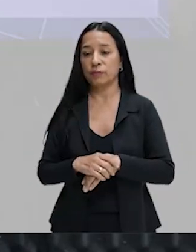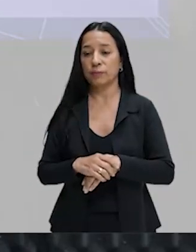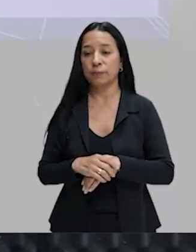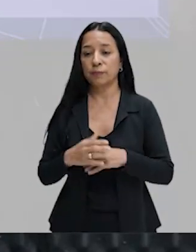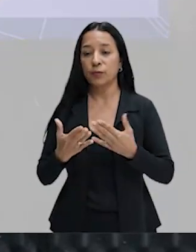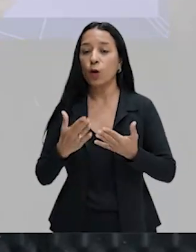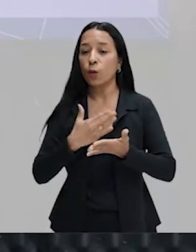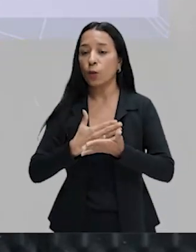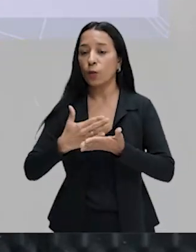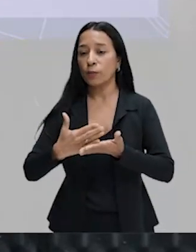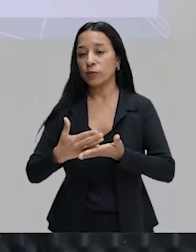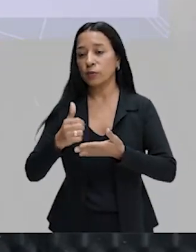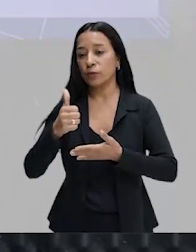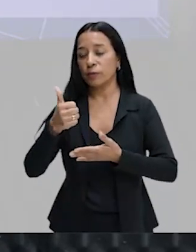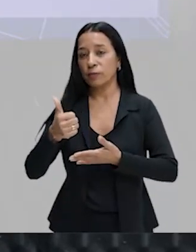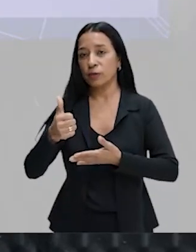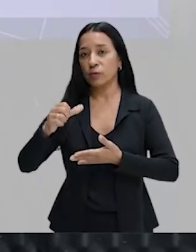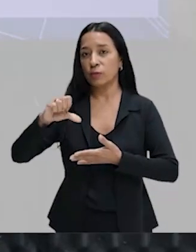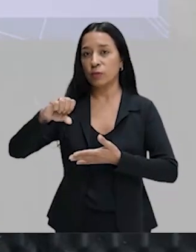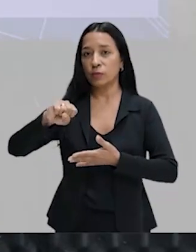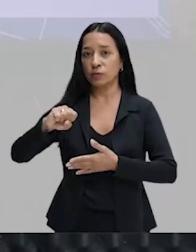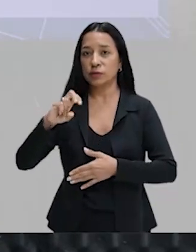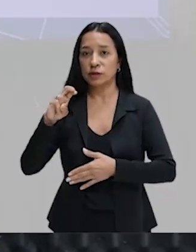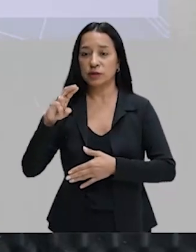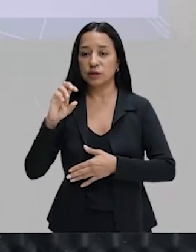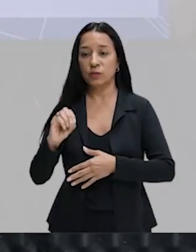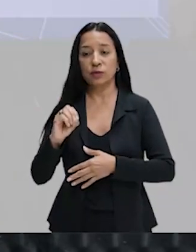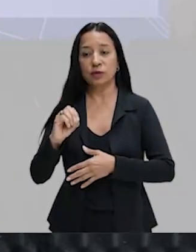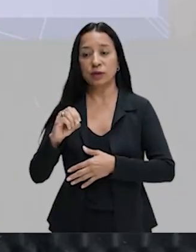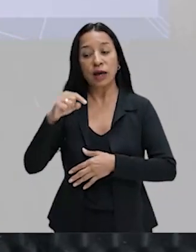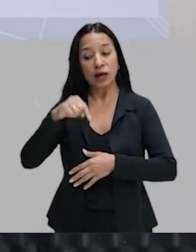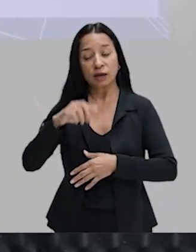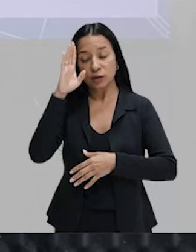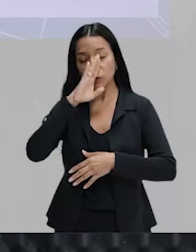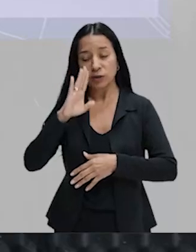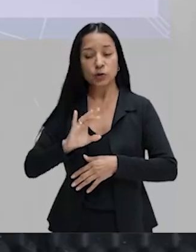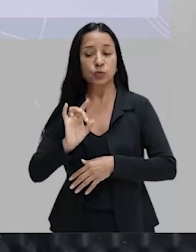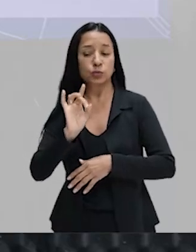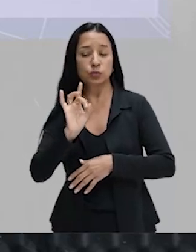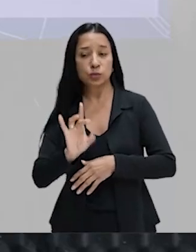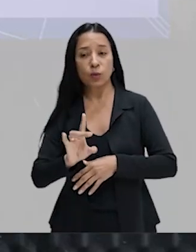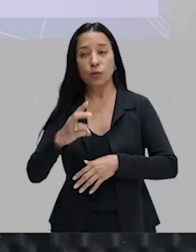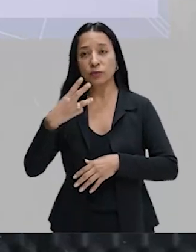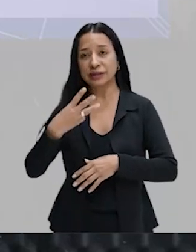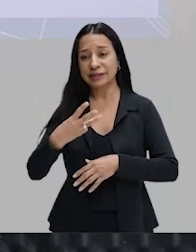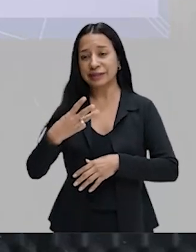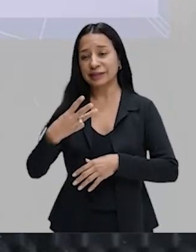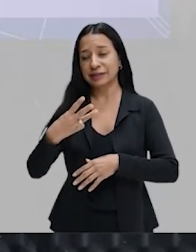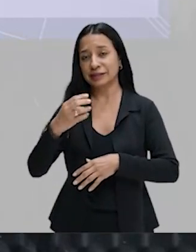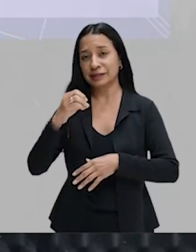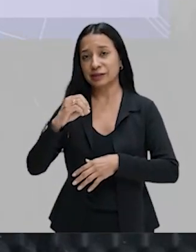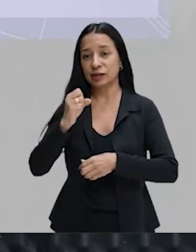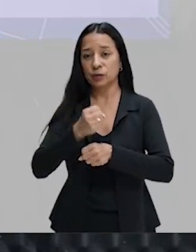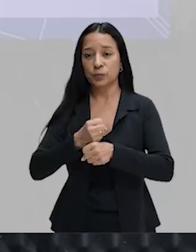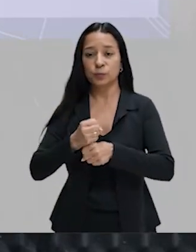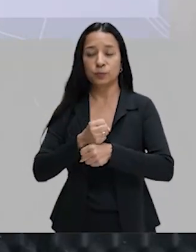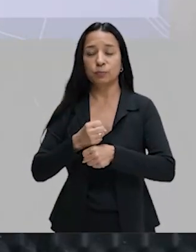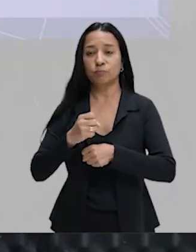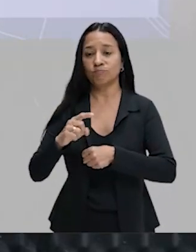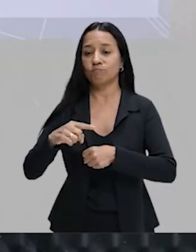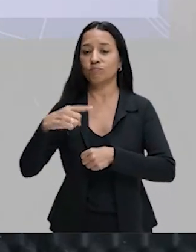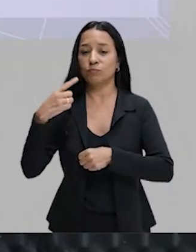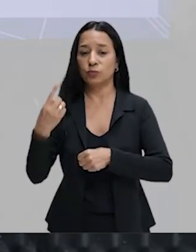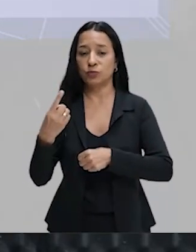só, começou em 1850. No Brasil, 30 anos depois, aproximadamente, conviveu com movimentos do